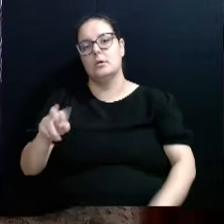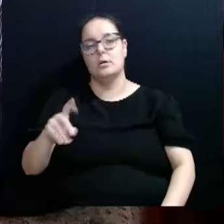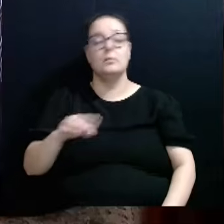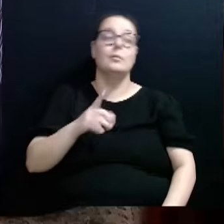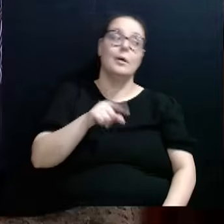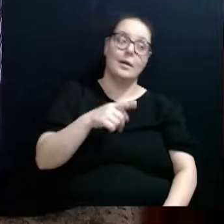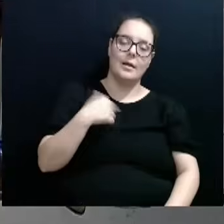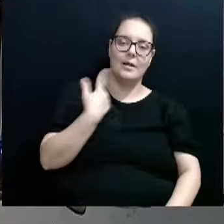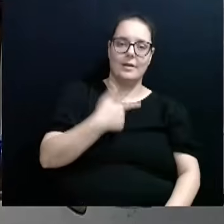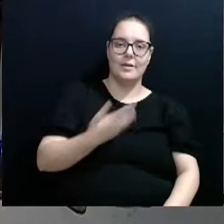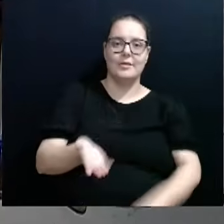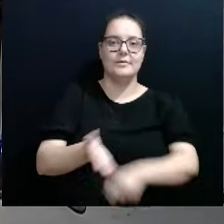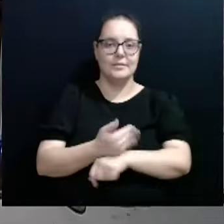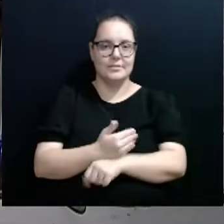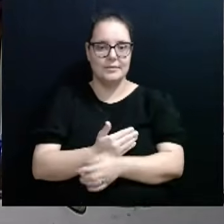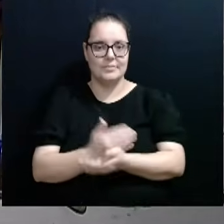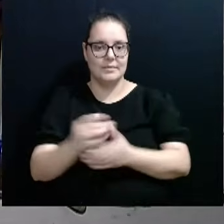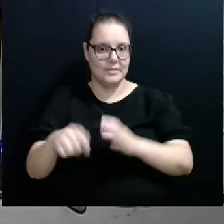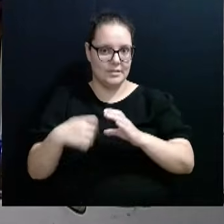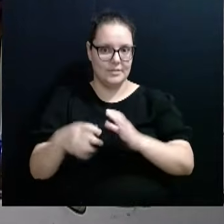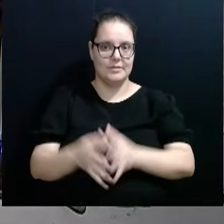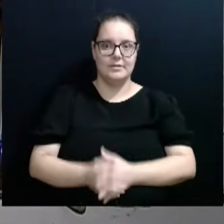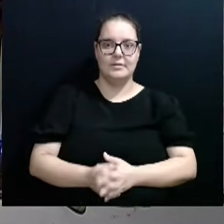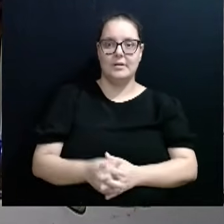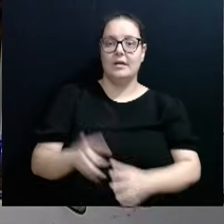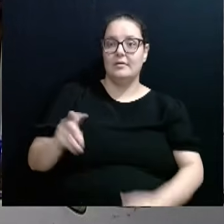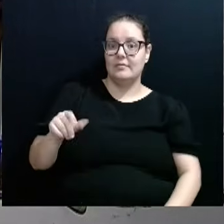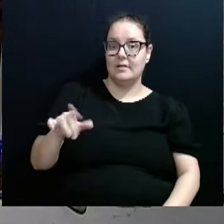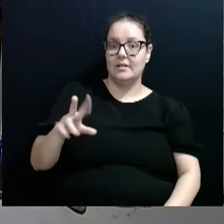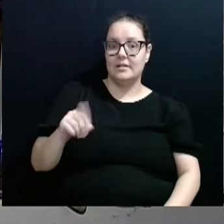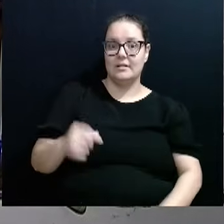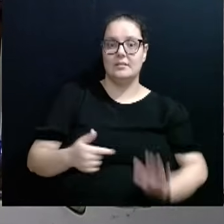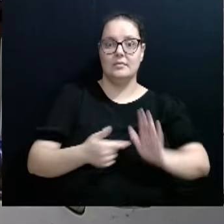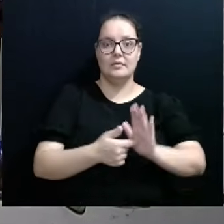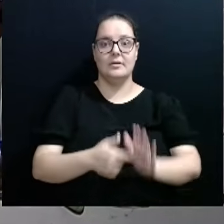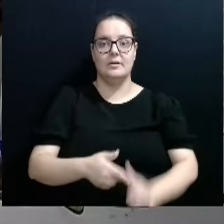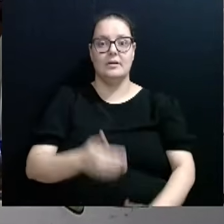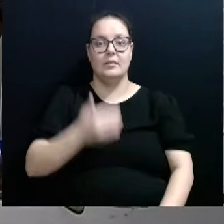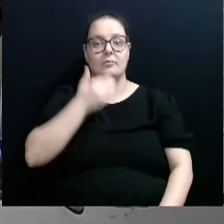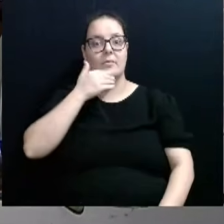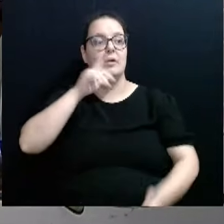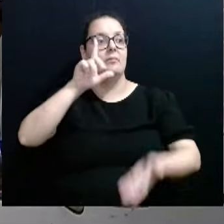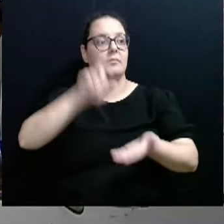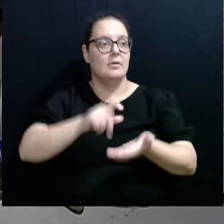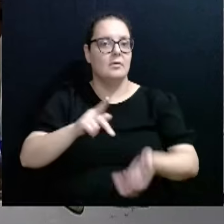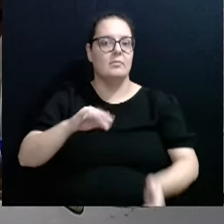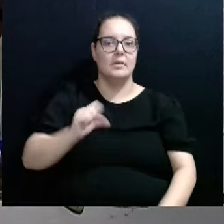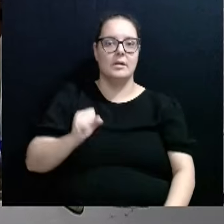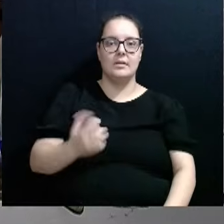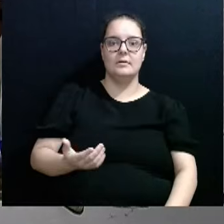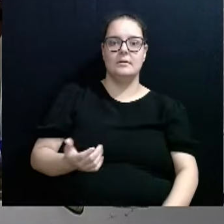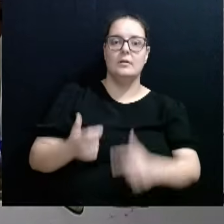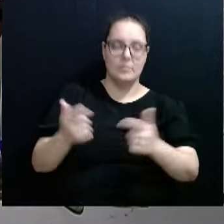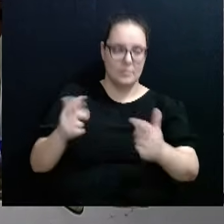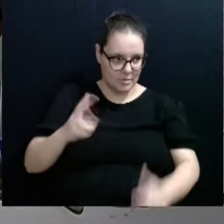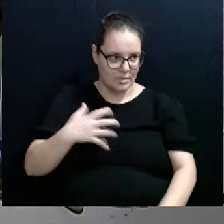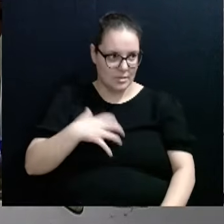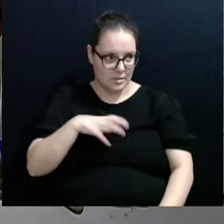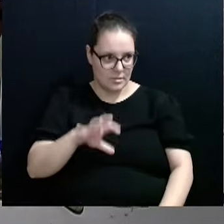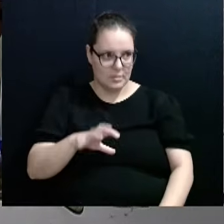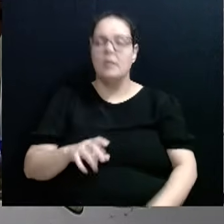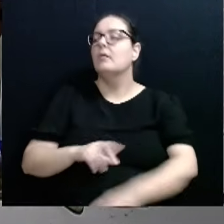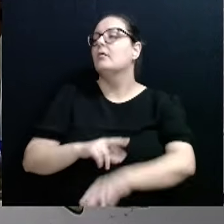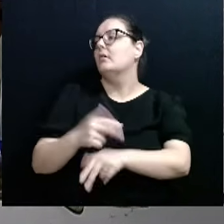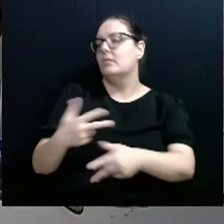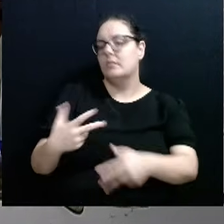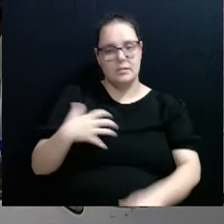começar a gravar, a Valéria estava aqui mostrando, ele falou, pede para mandar a foto da peça. A maioria das vezes é assim. Muita coisa dessa maneira.